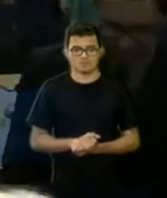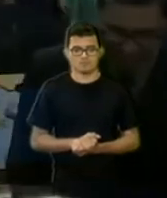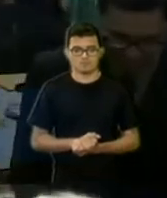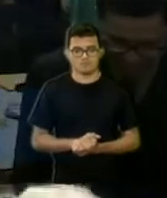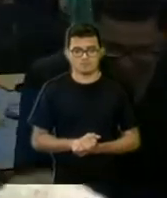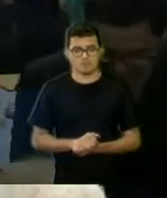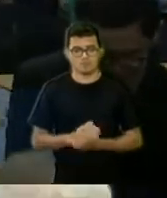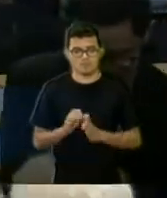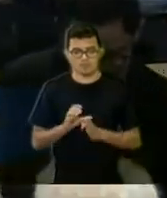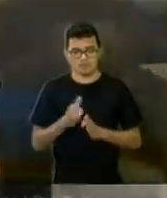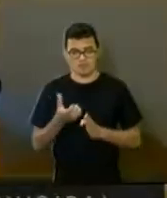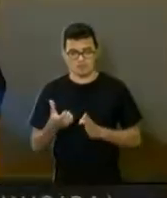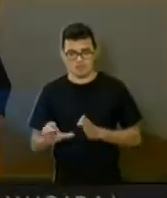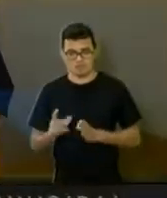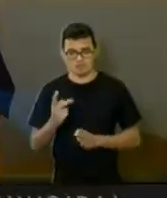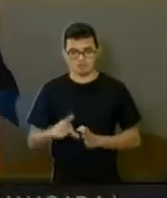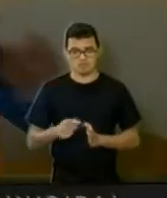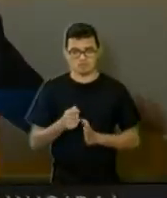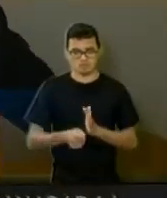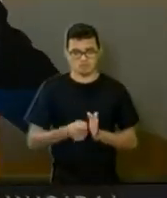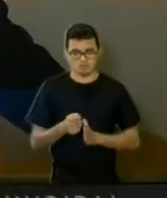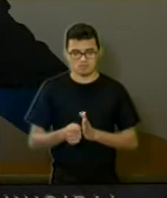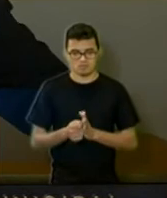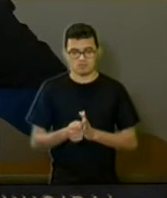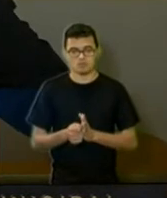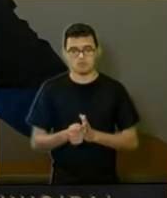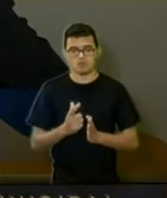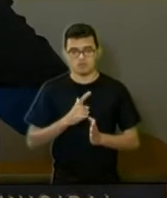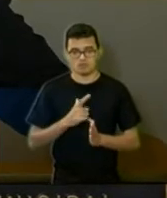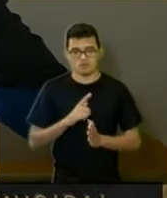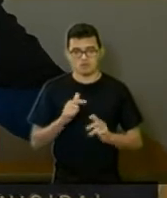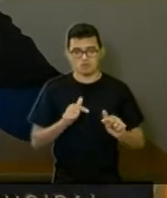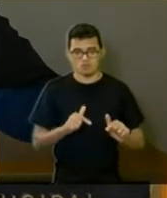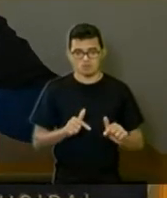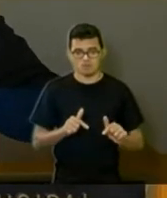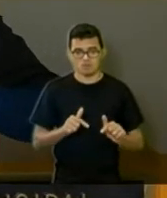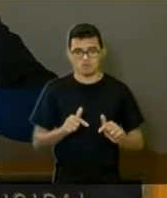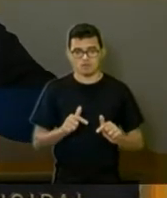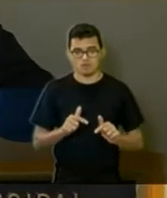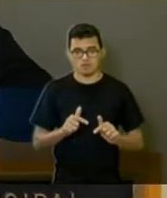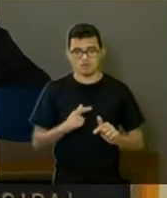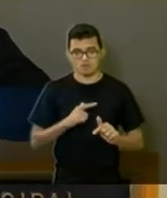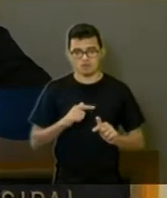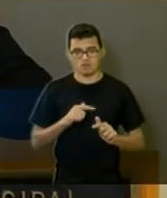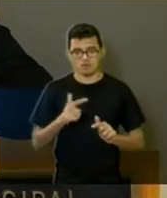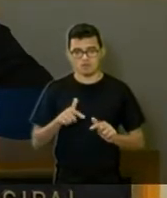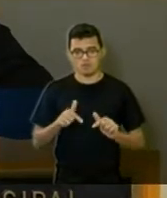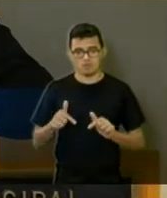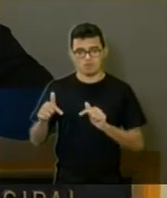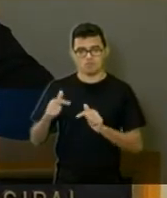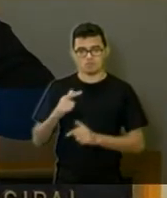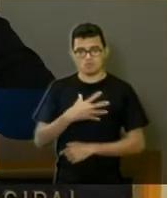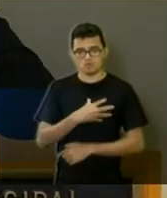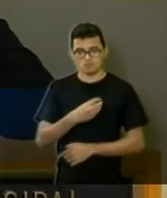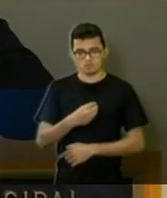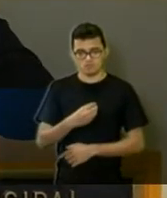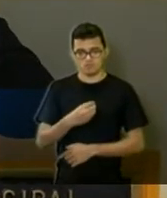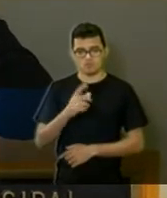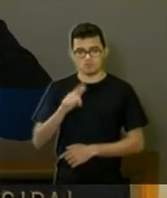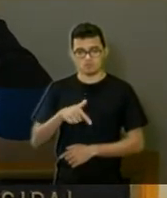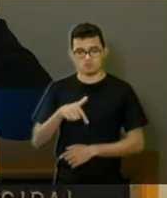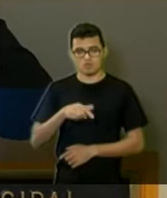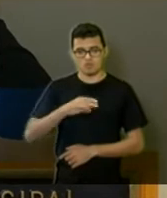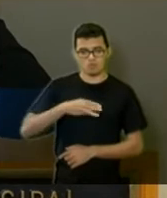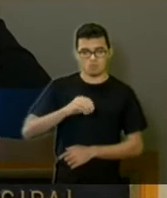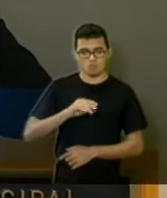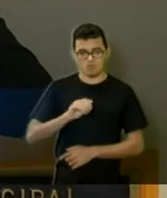A Câmara Municipal de Araraquara presta mais uma homenagem agora aos filhos do senhor Moacir de Freitas, o Moacir de Freitas Júnior,